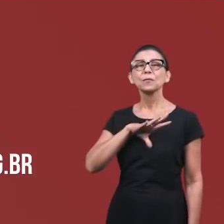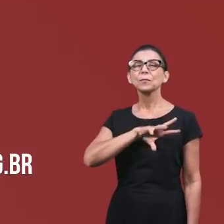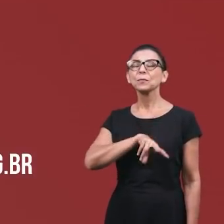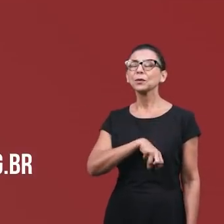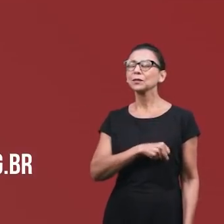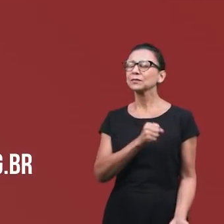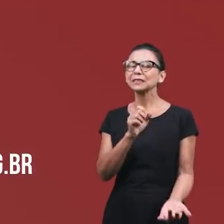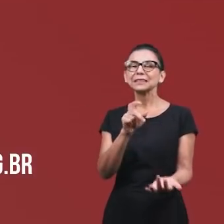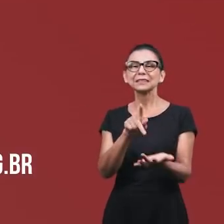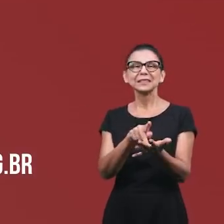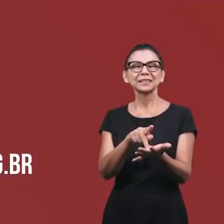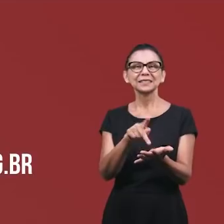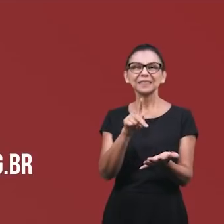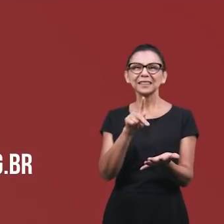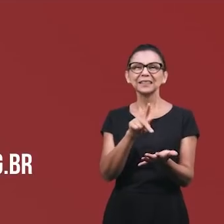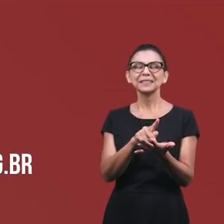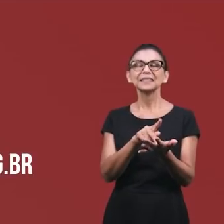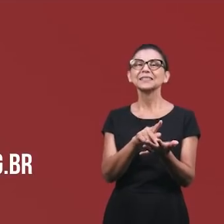O amor